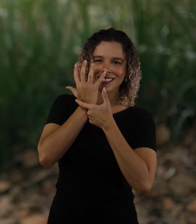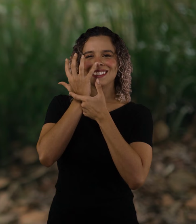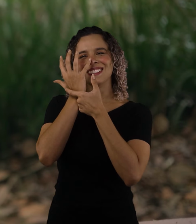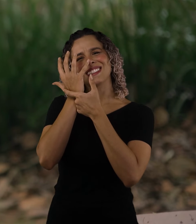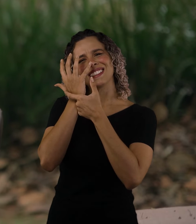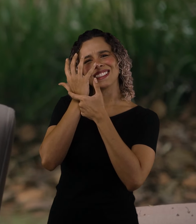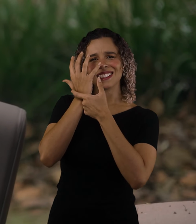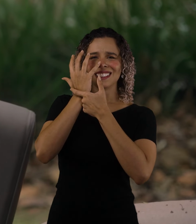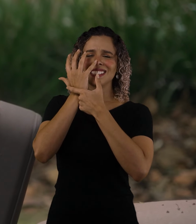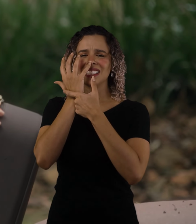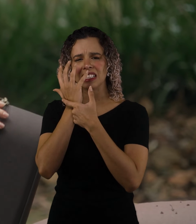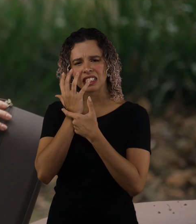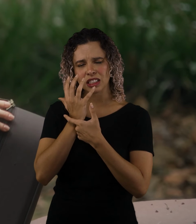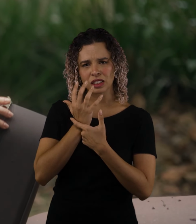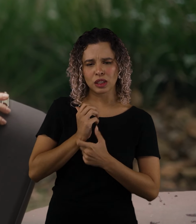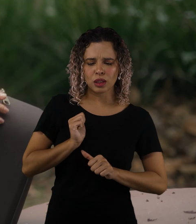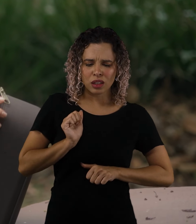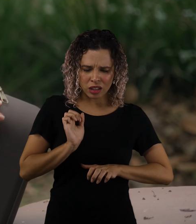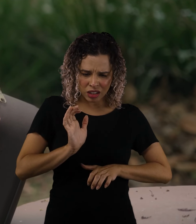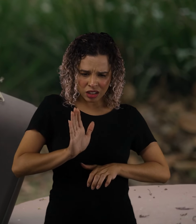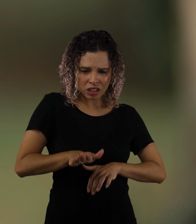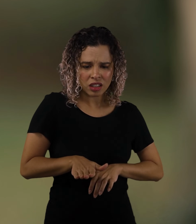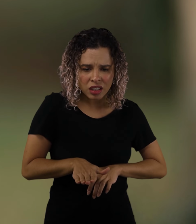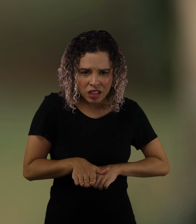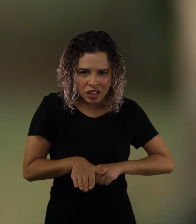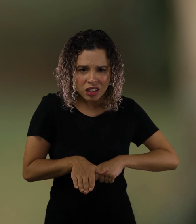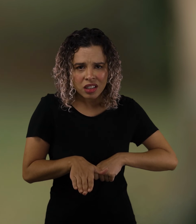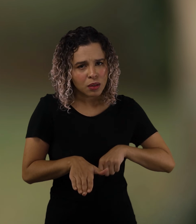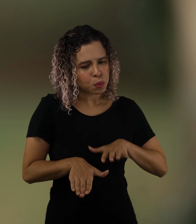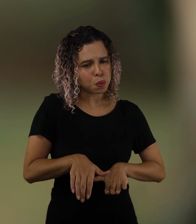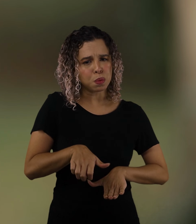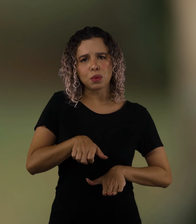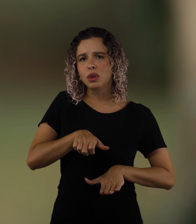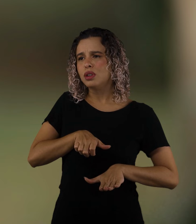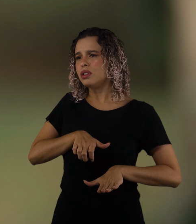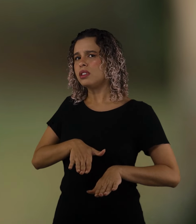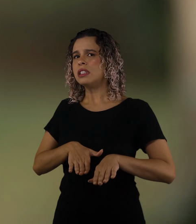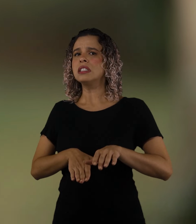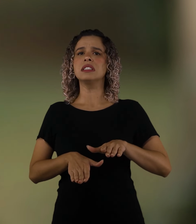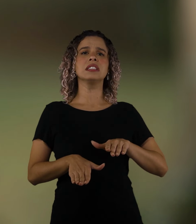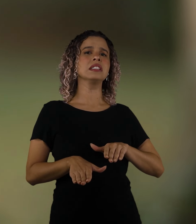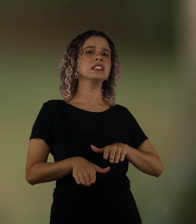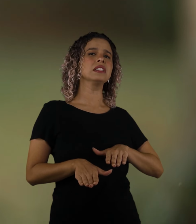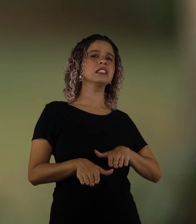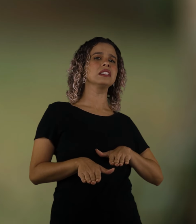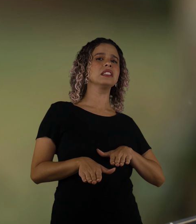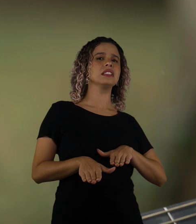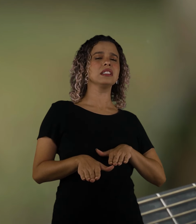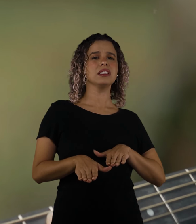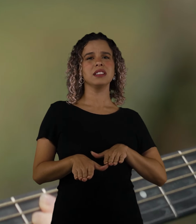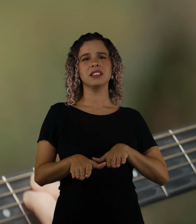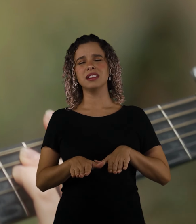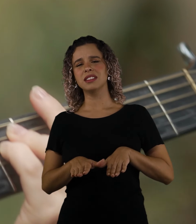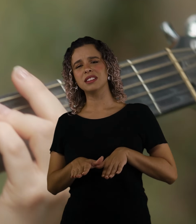heavier. Ando pela mata. One step forward, two steps back. O gorro cobre parte dos